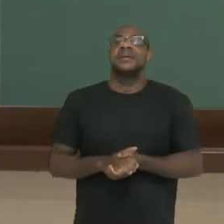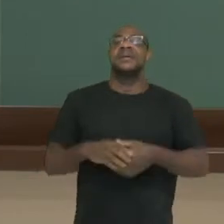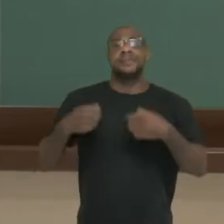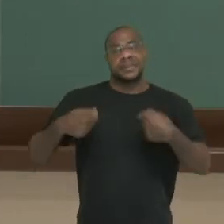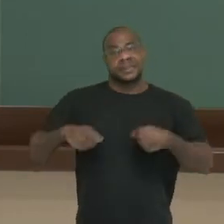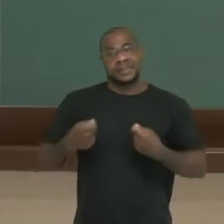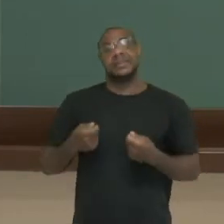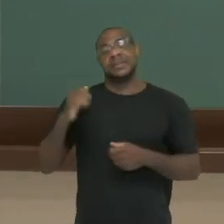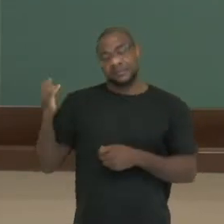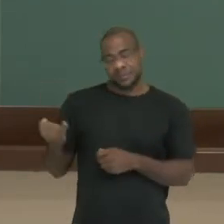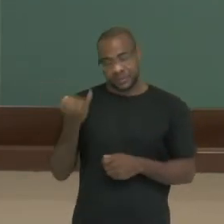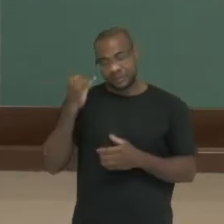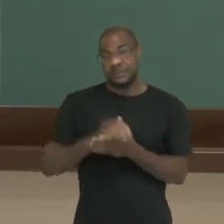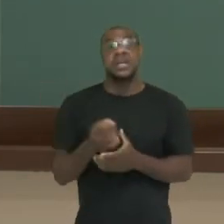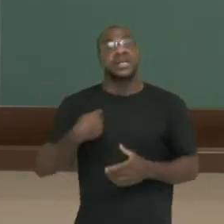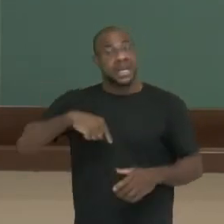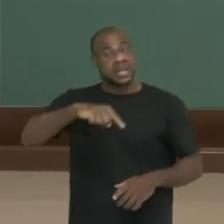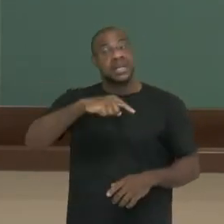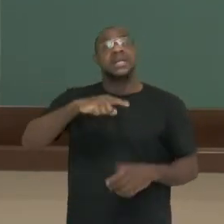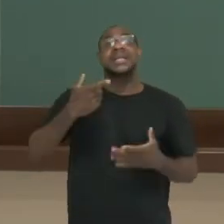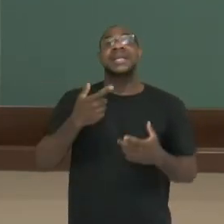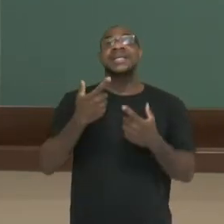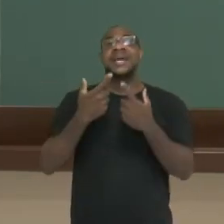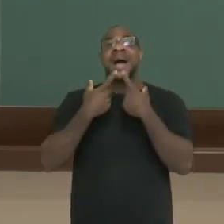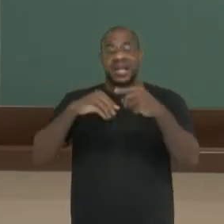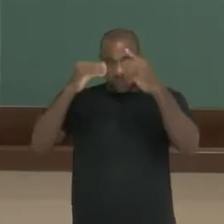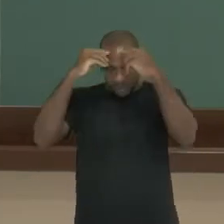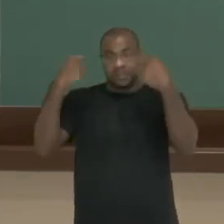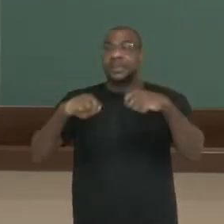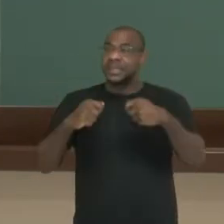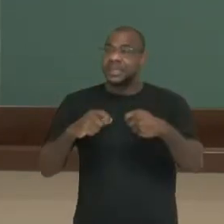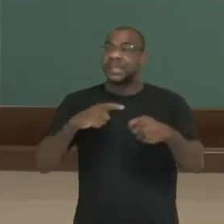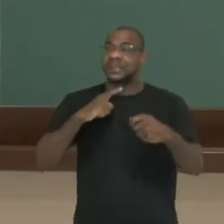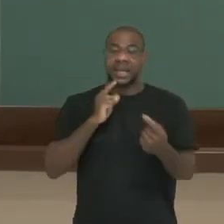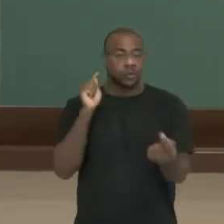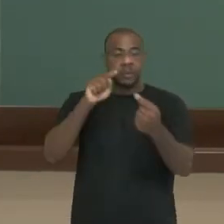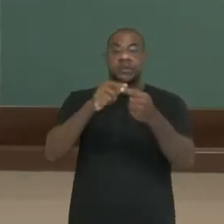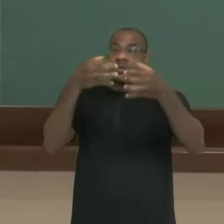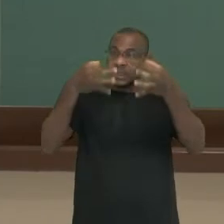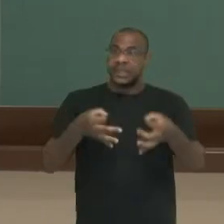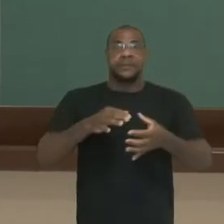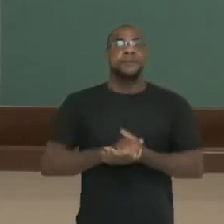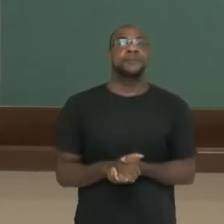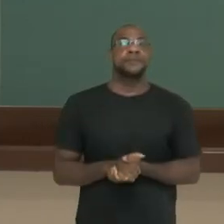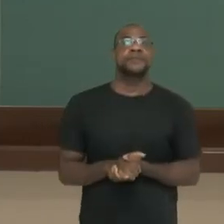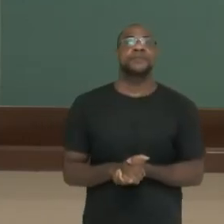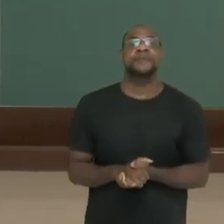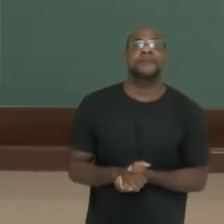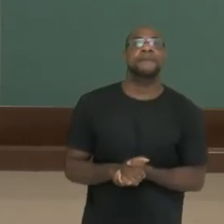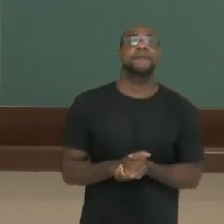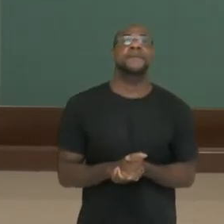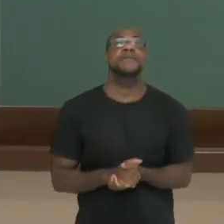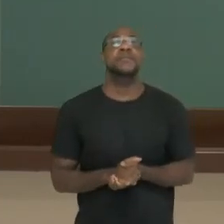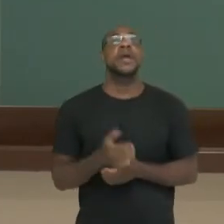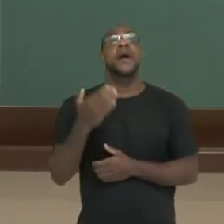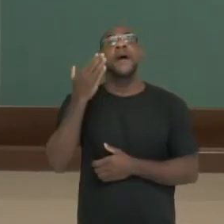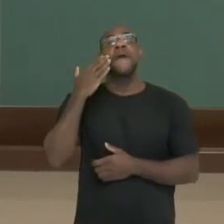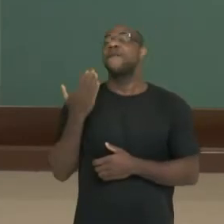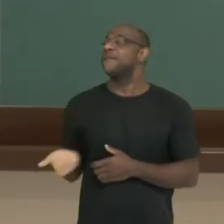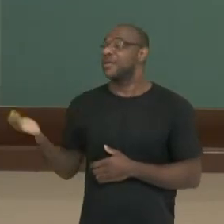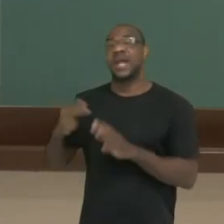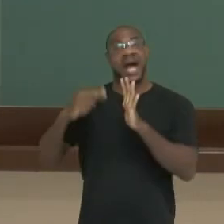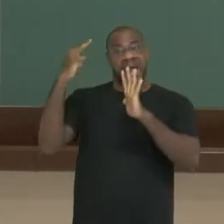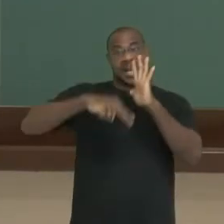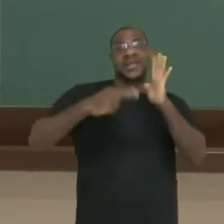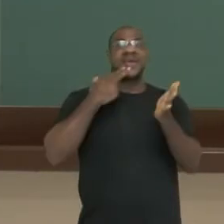o objetivo e a gente consiga fazer a solicitação de forma adequada. Vejam, vamos fazer aqui a leitura